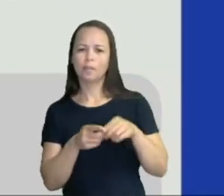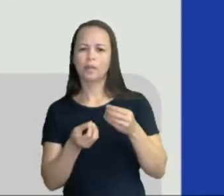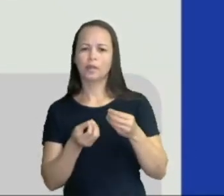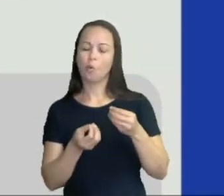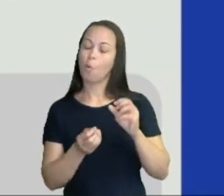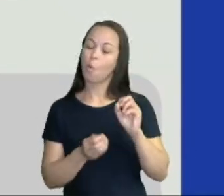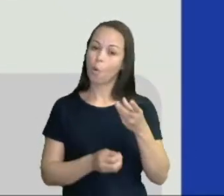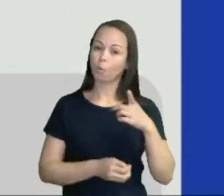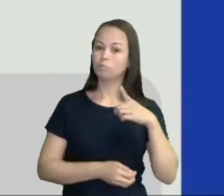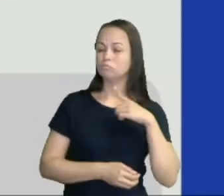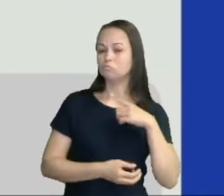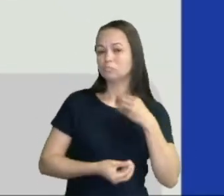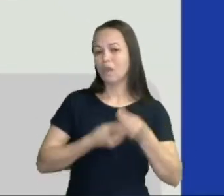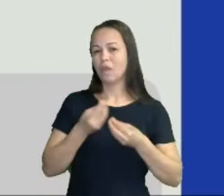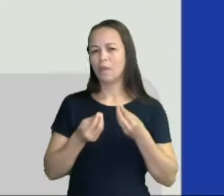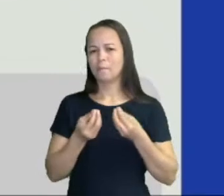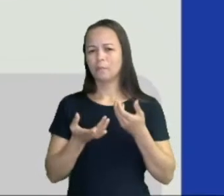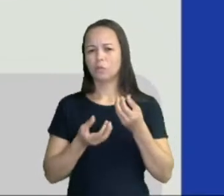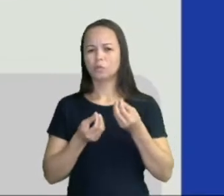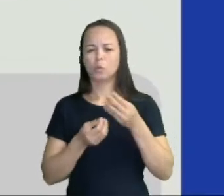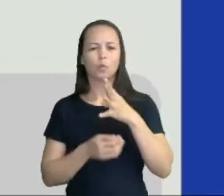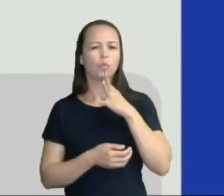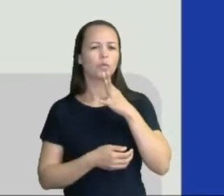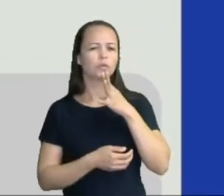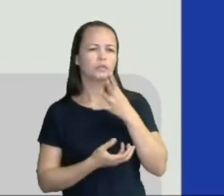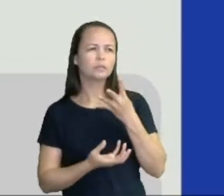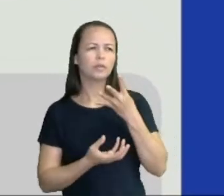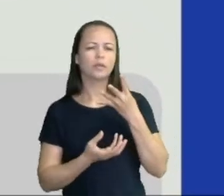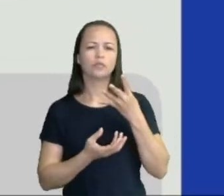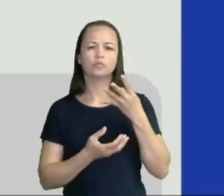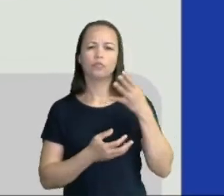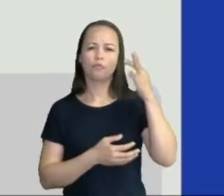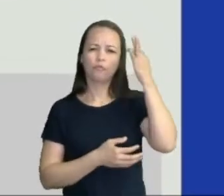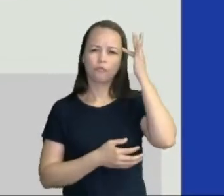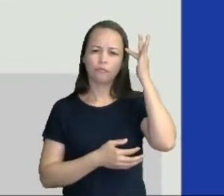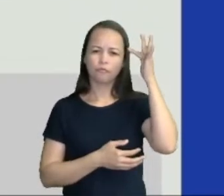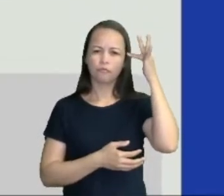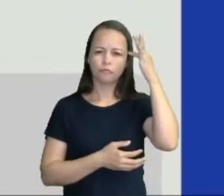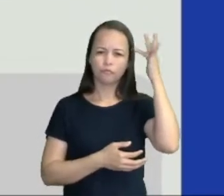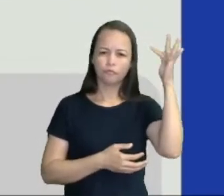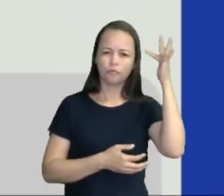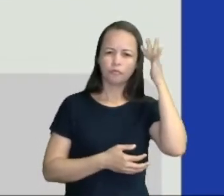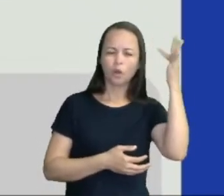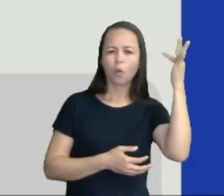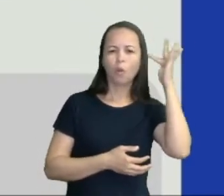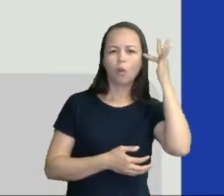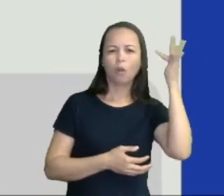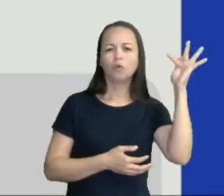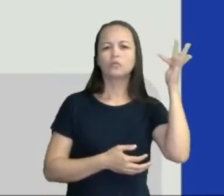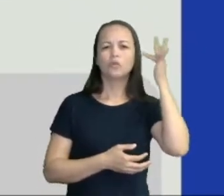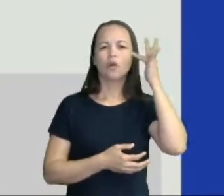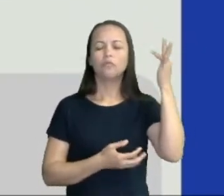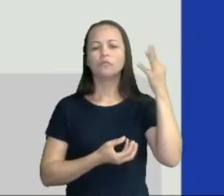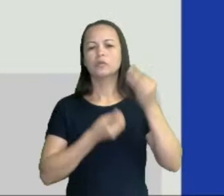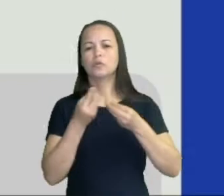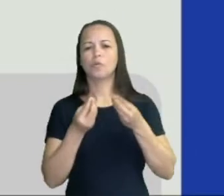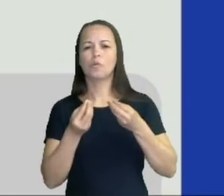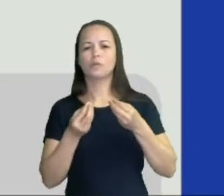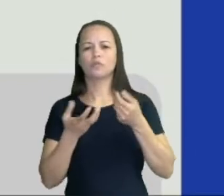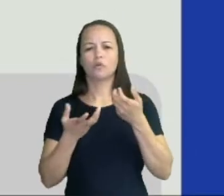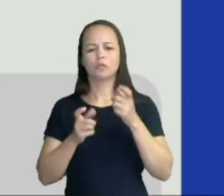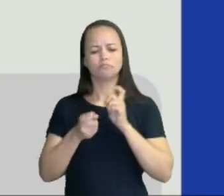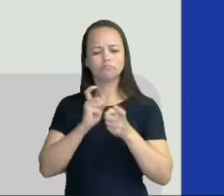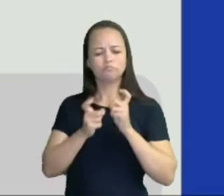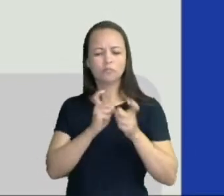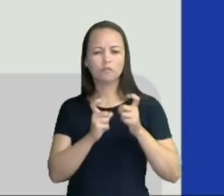muita perspicácia, ou seja, muito conhecimento filosófico que o levou a discutir várias